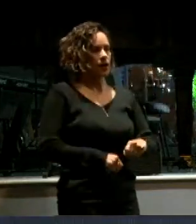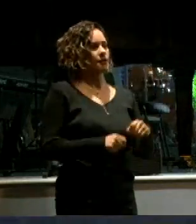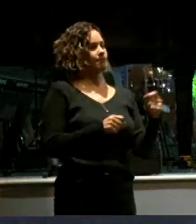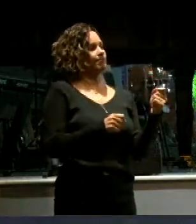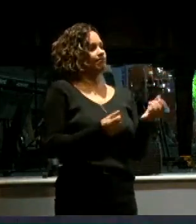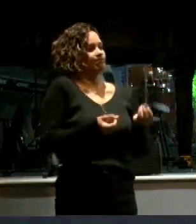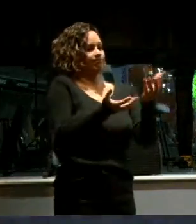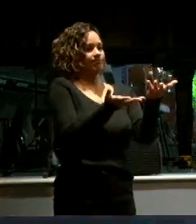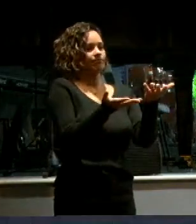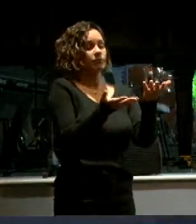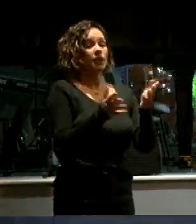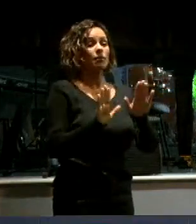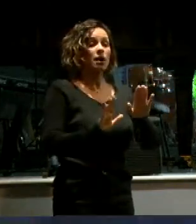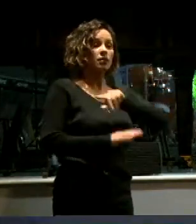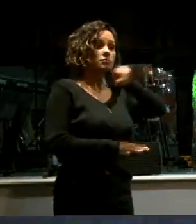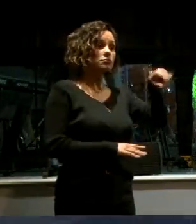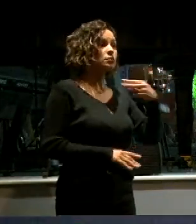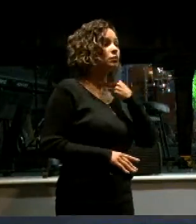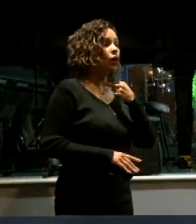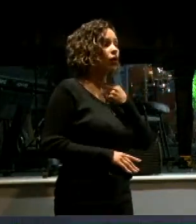não dá para você não passar